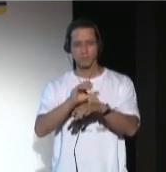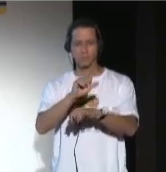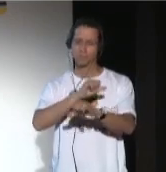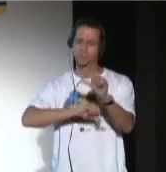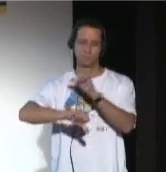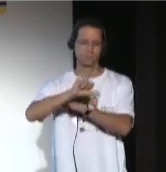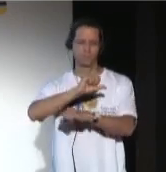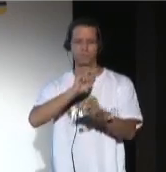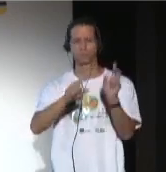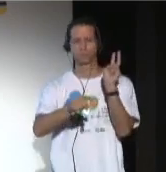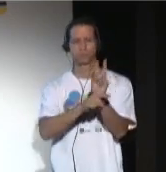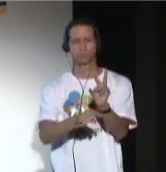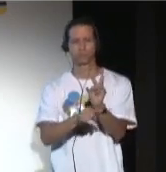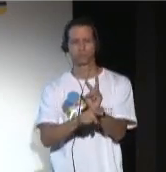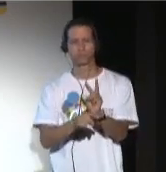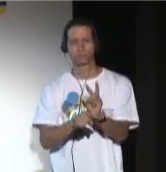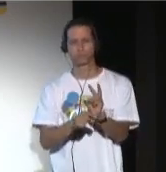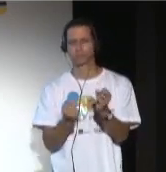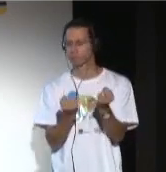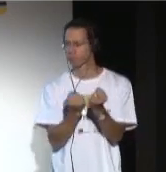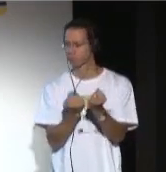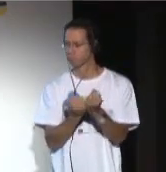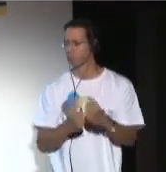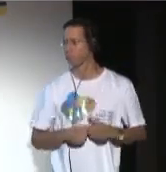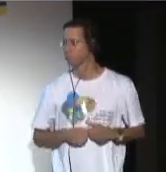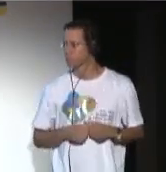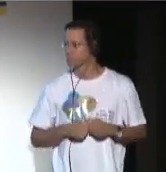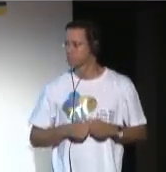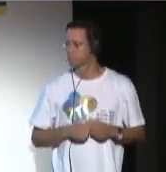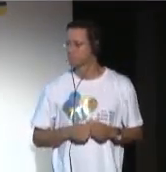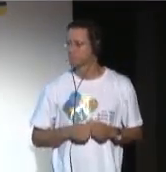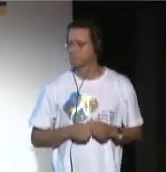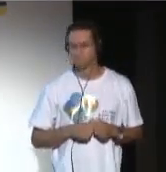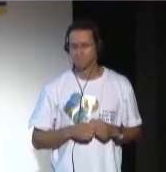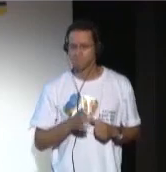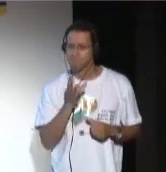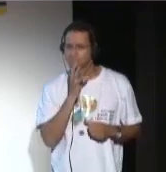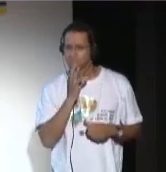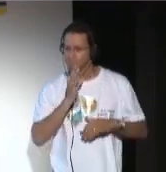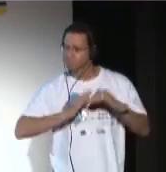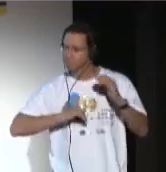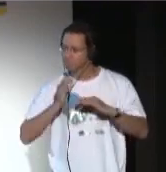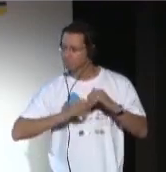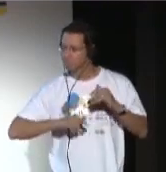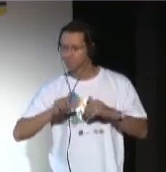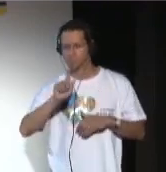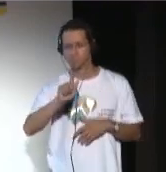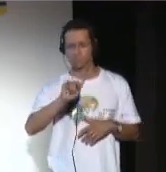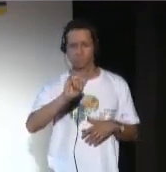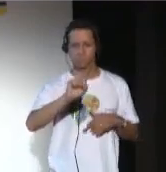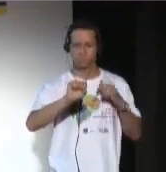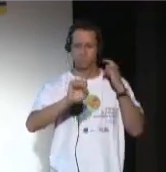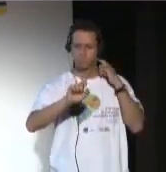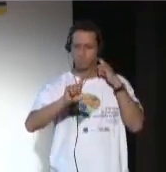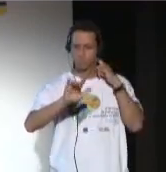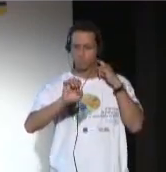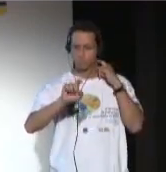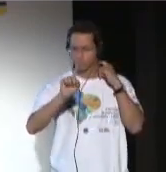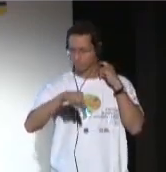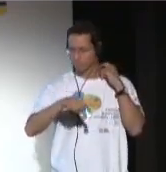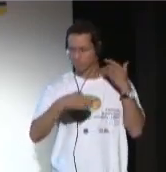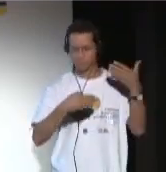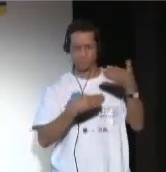defensores. Pessoal, antes de continuar, deixa eu reconhecer aqui o trabalho da Gisele. Foi ela que fez a tradução